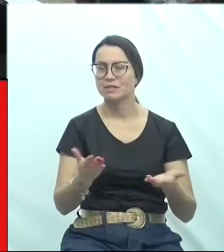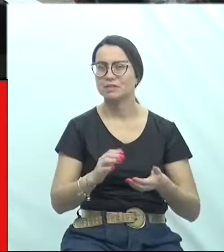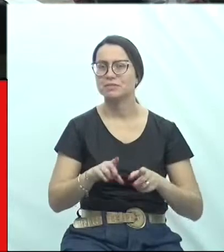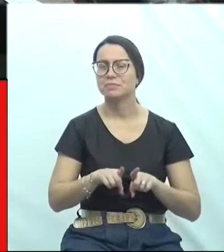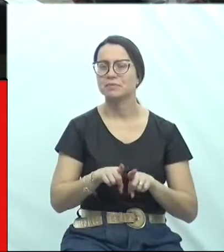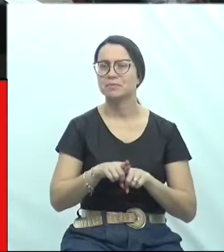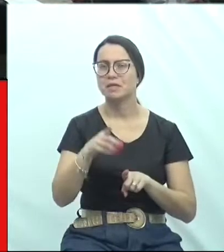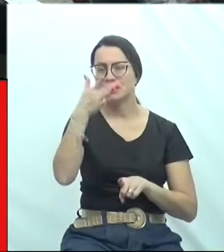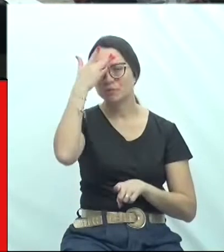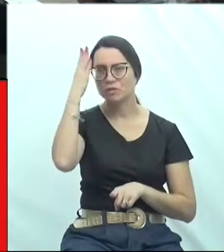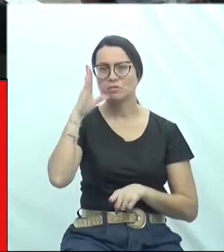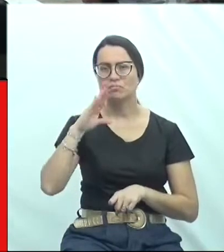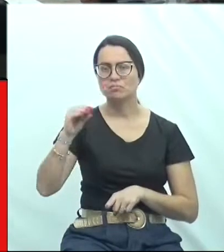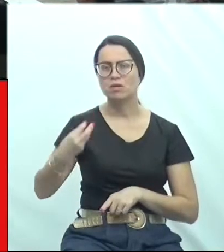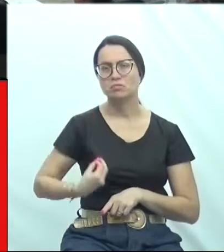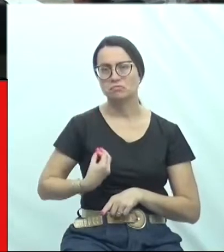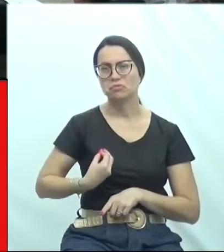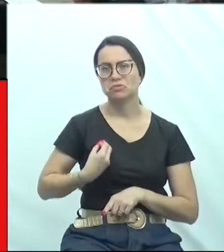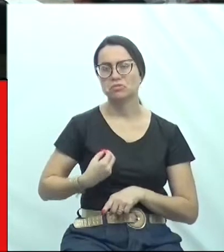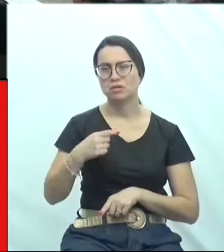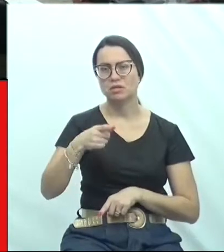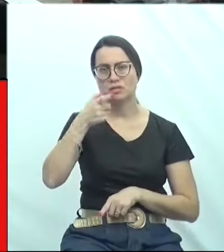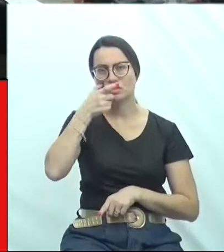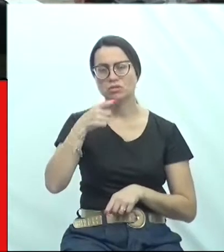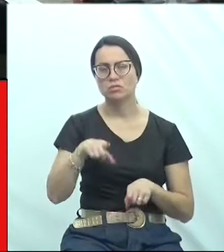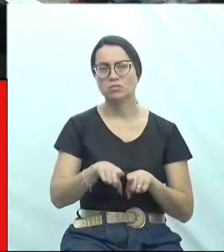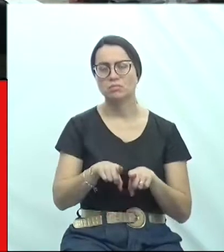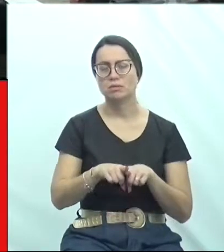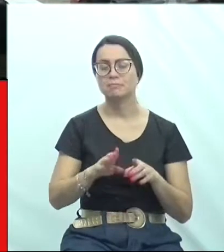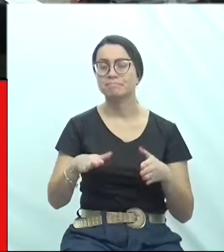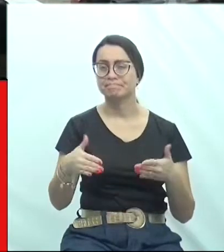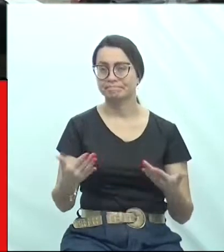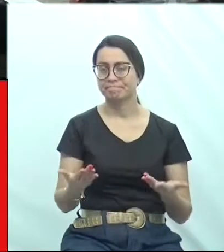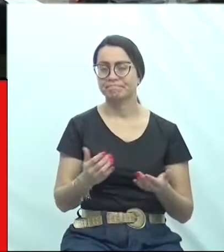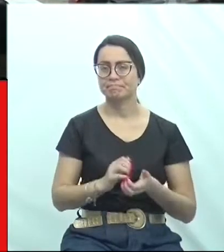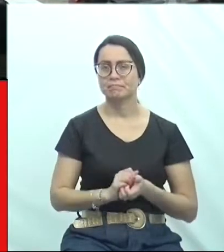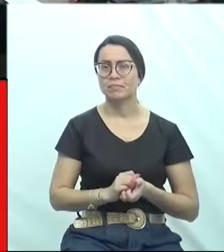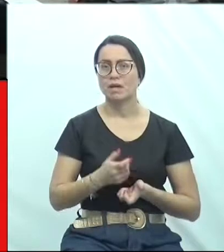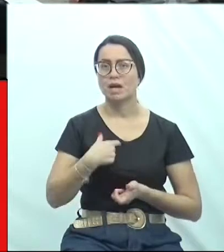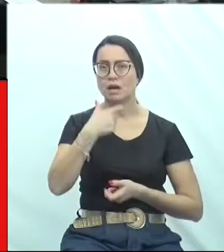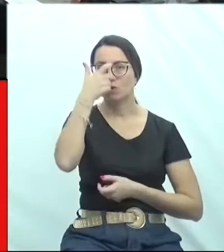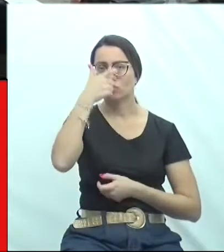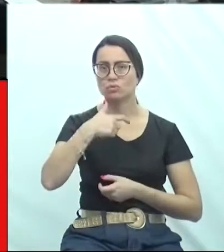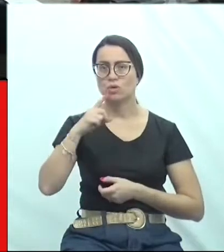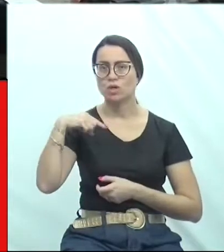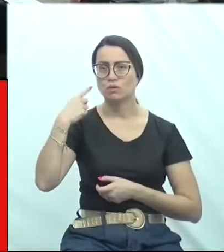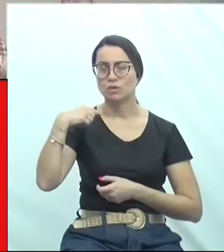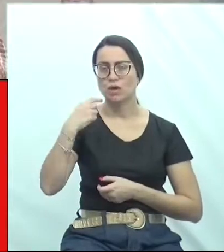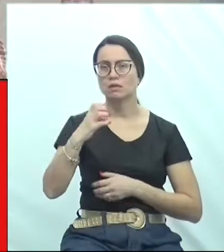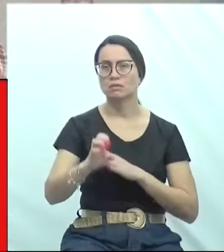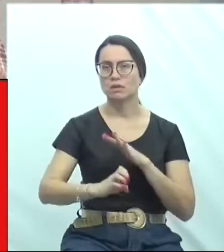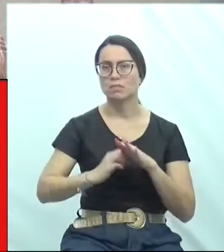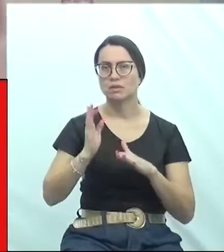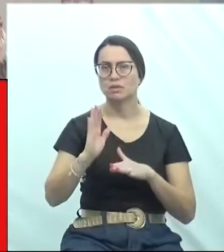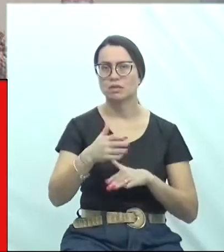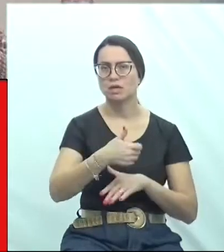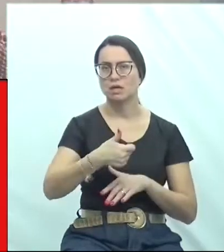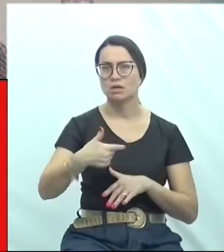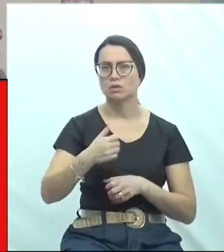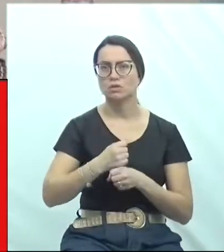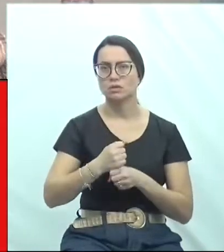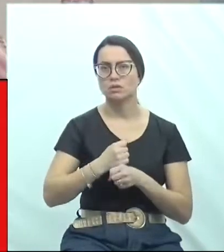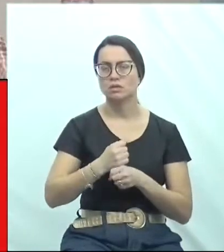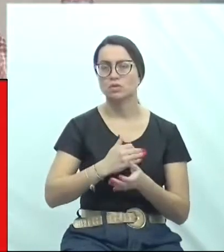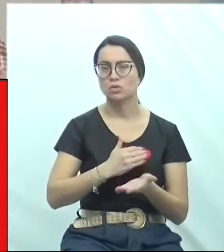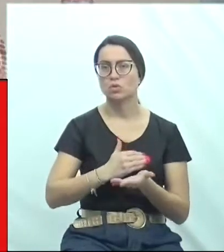casa e ao público presente. Se me permitem um breve introito, eu sou advogada da empresa há 12 anos, ingressei por concurso